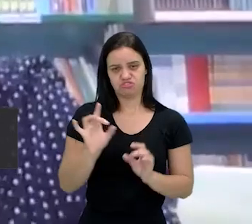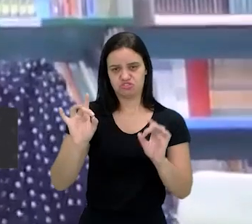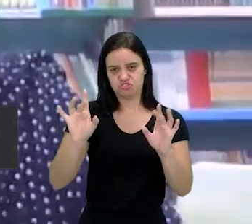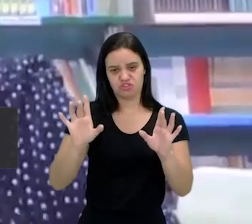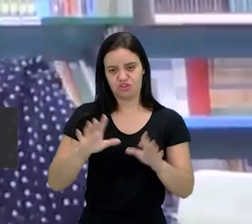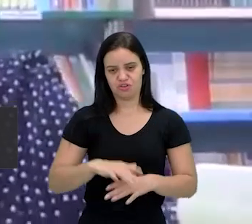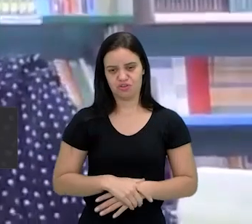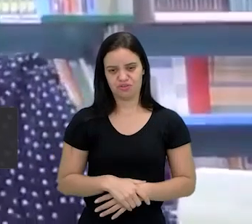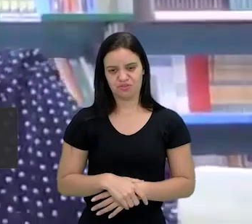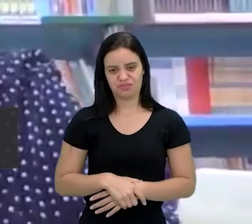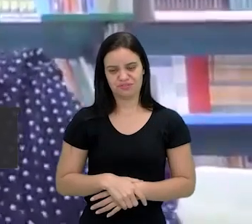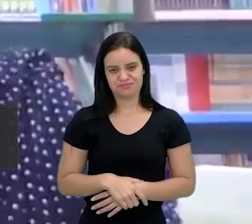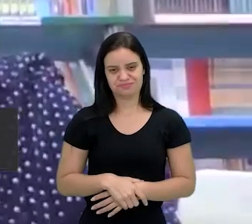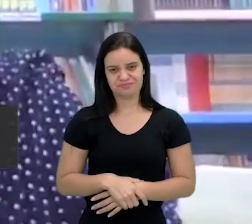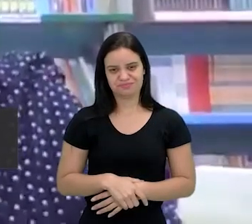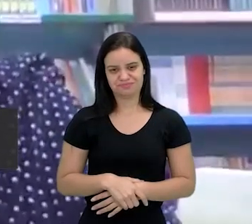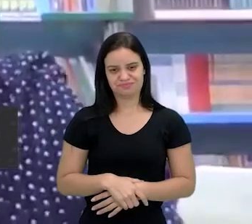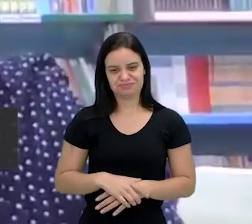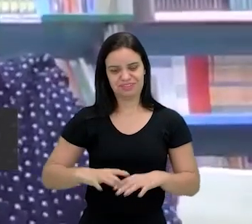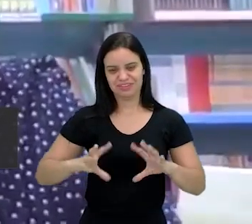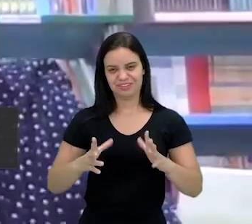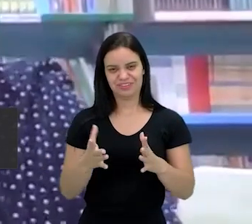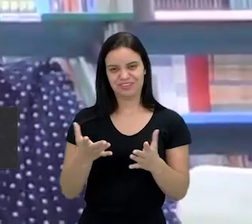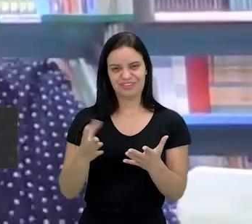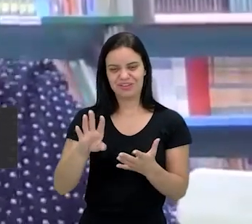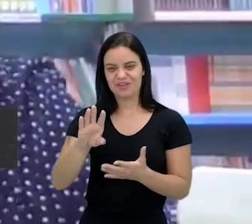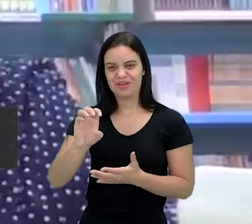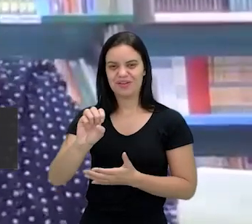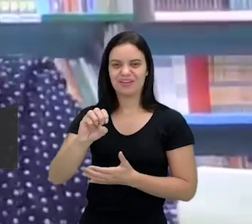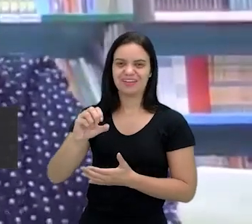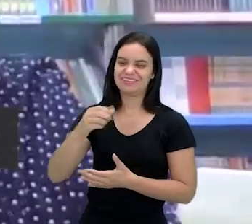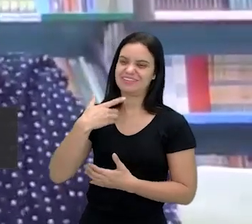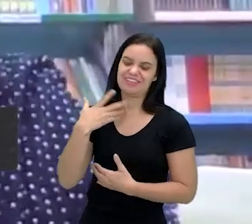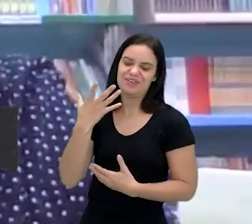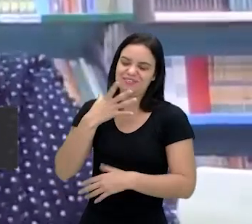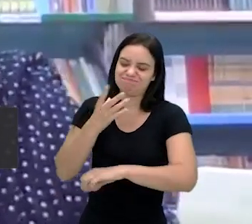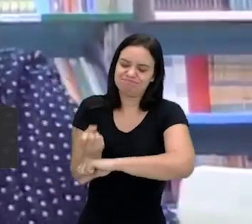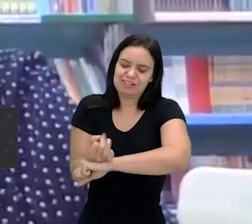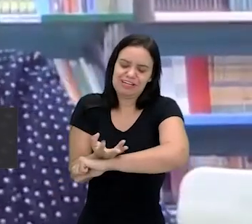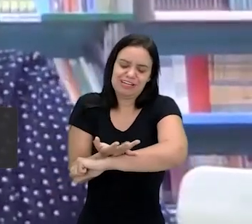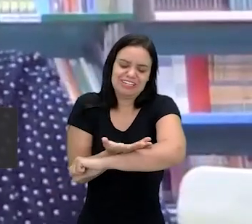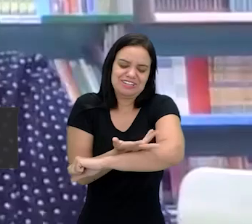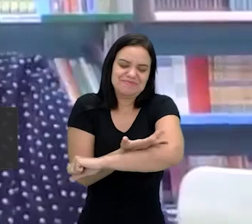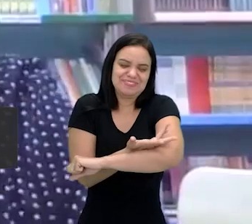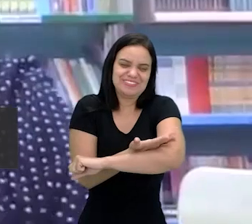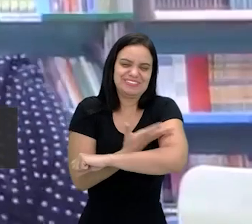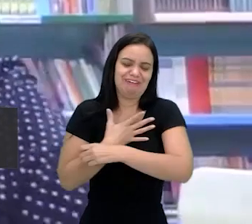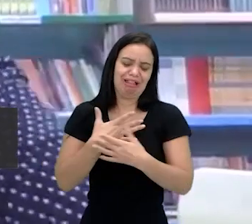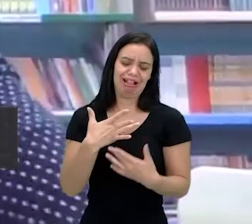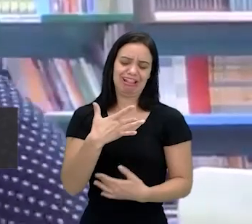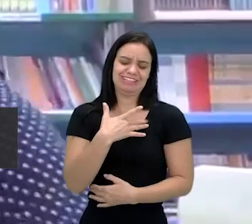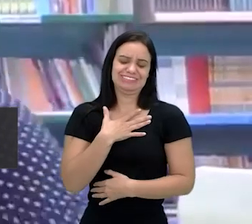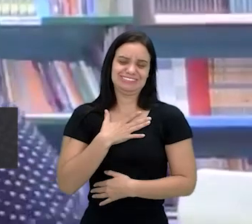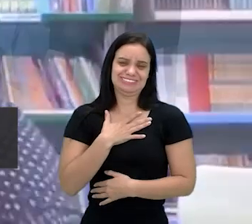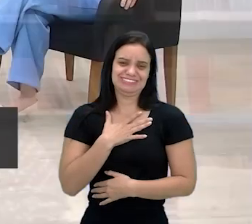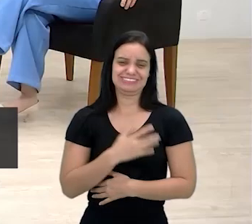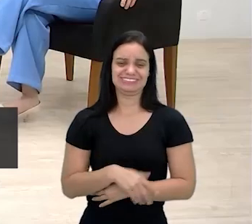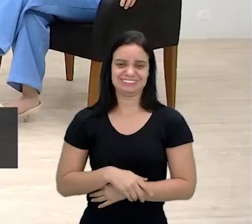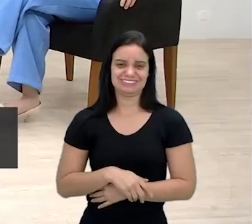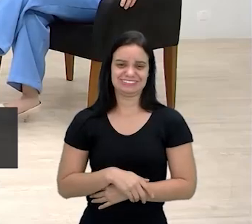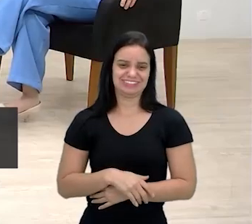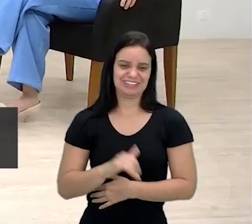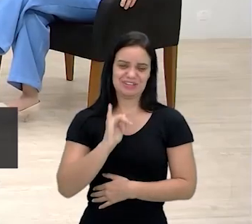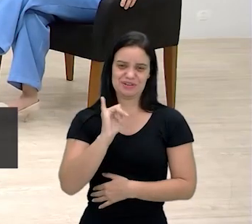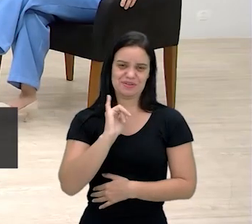palavra. Hoje eu estou muito... É que eu escutei o Bessani, então eu fiquei muito emocionada. Excelentes comentários,